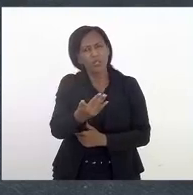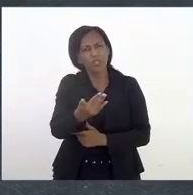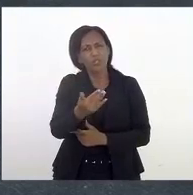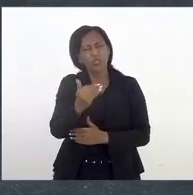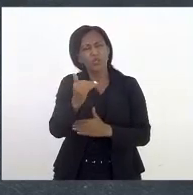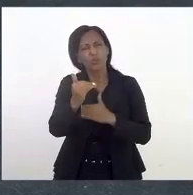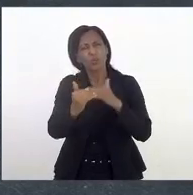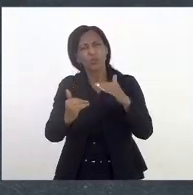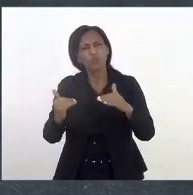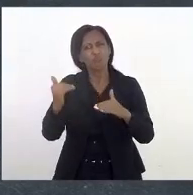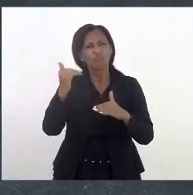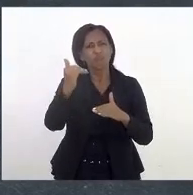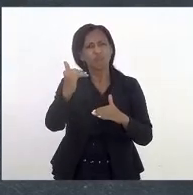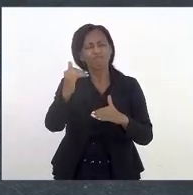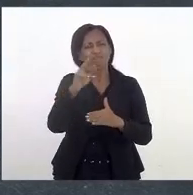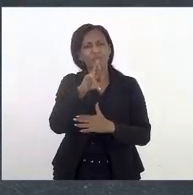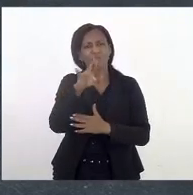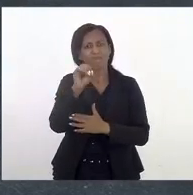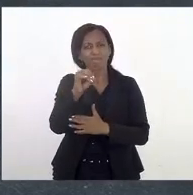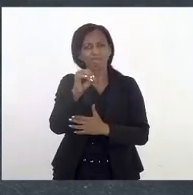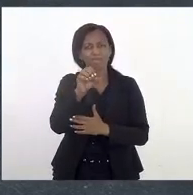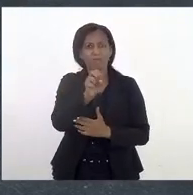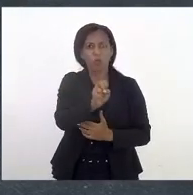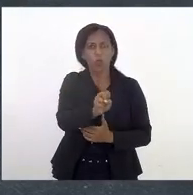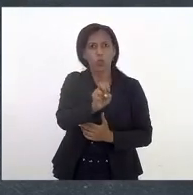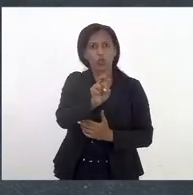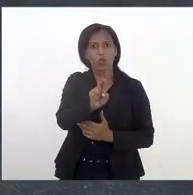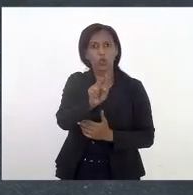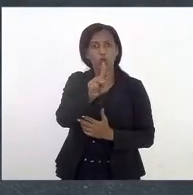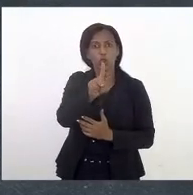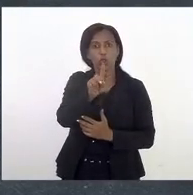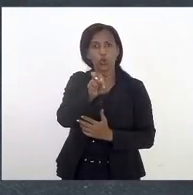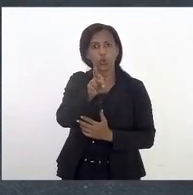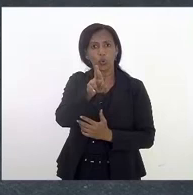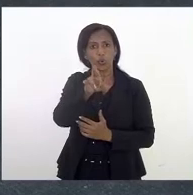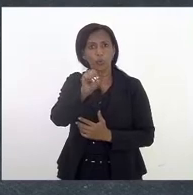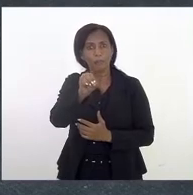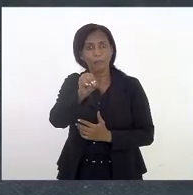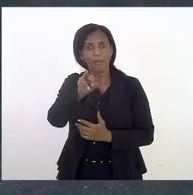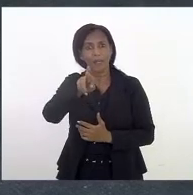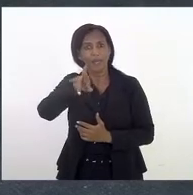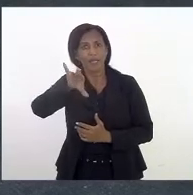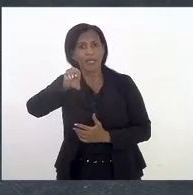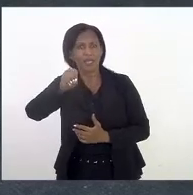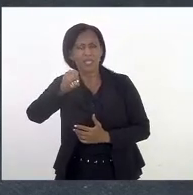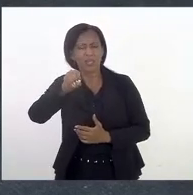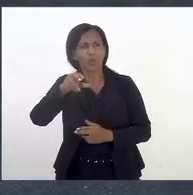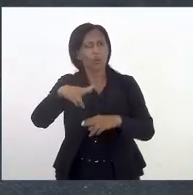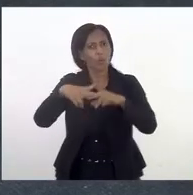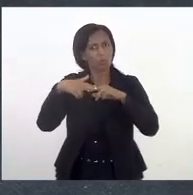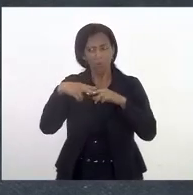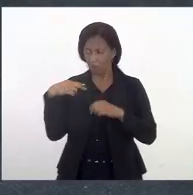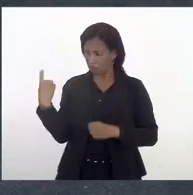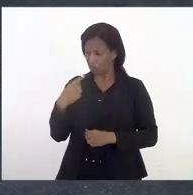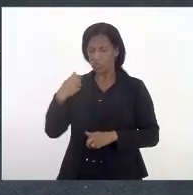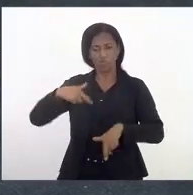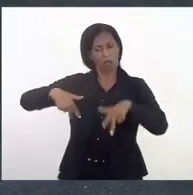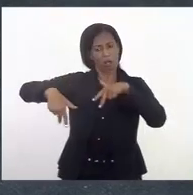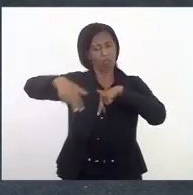e a Exatamente porque a gente anda nas ruas e ver o nosso entorno que ontem nós